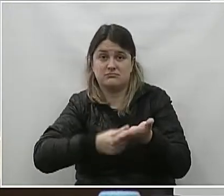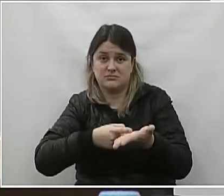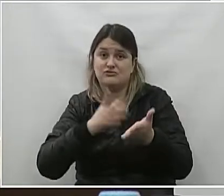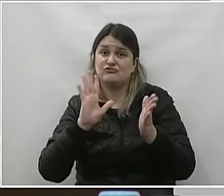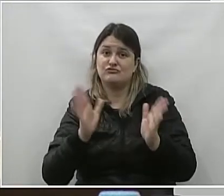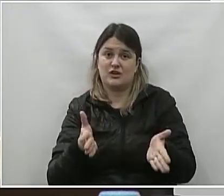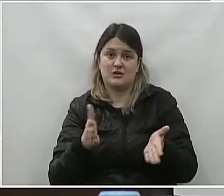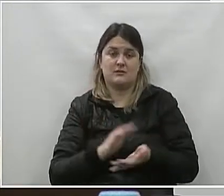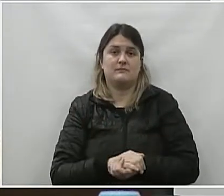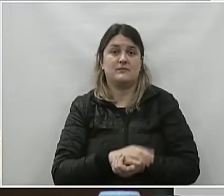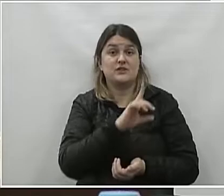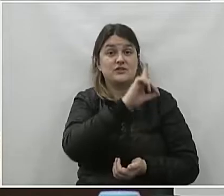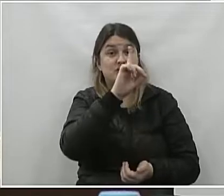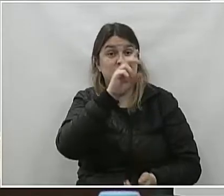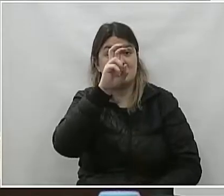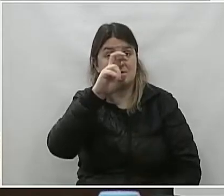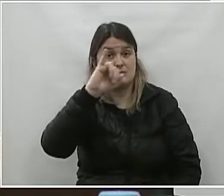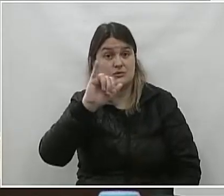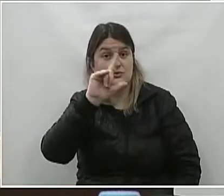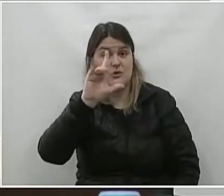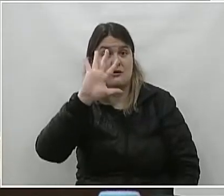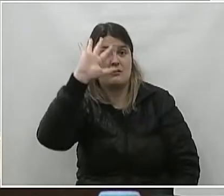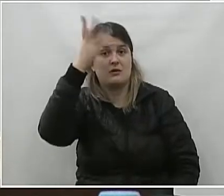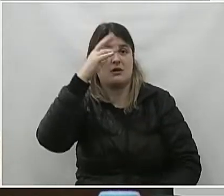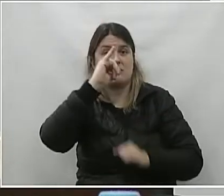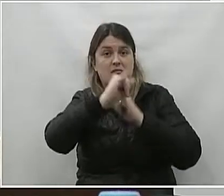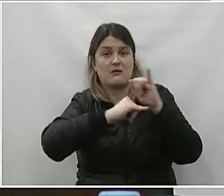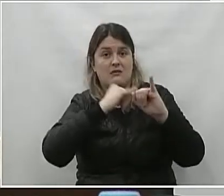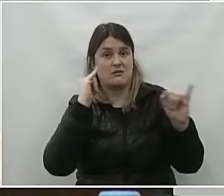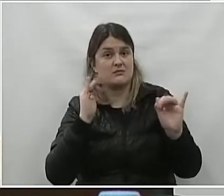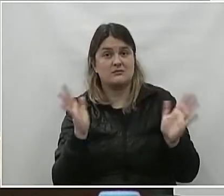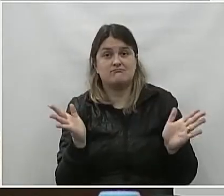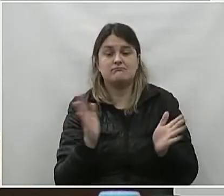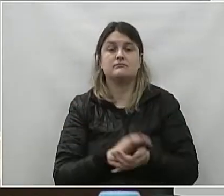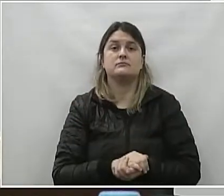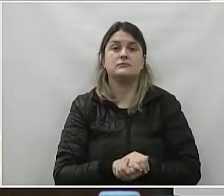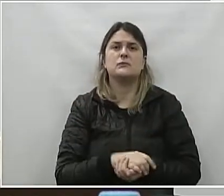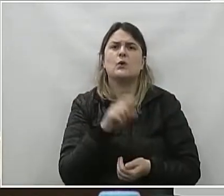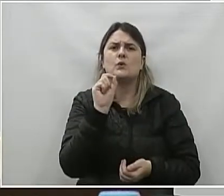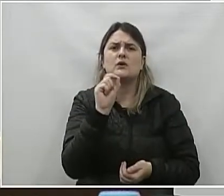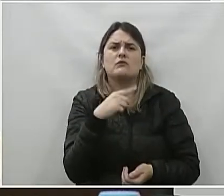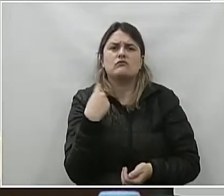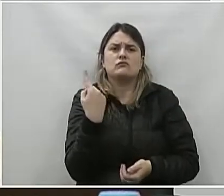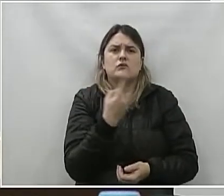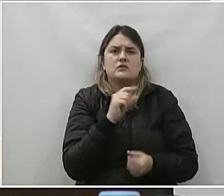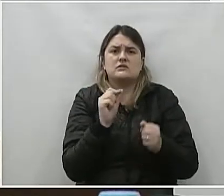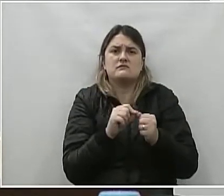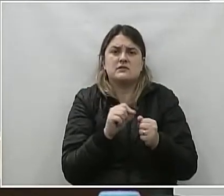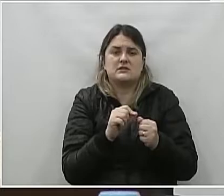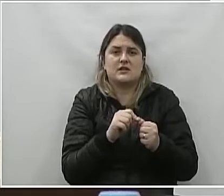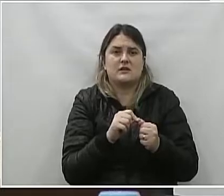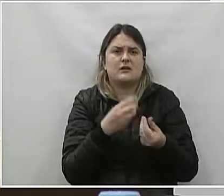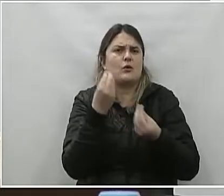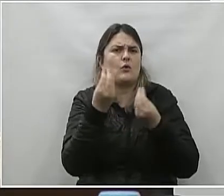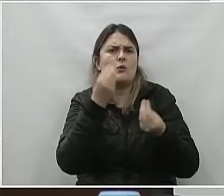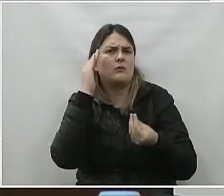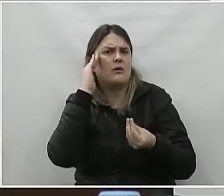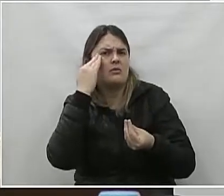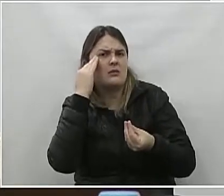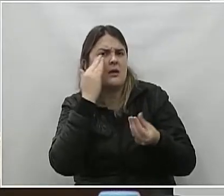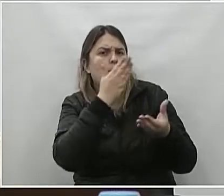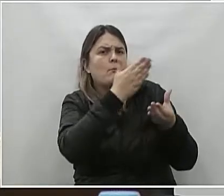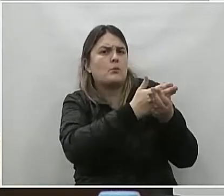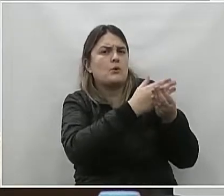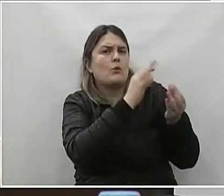Como foi colocado, dia 5 de julho, de forma online. Então, o que cabe a nós é buscar entender esse